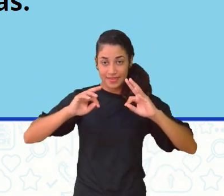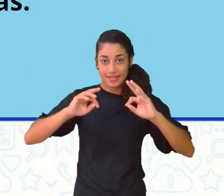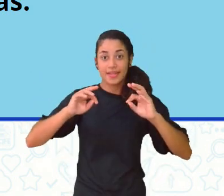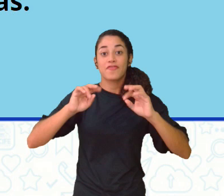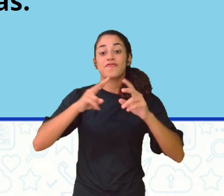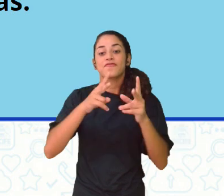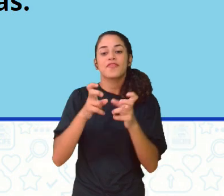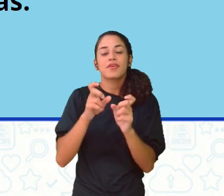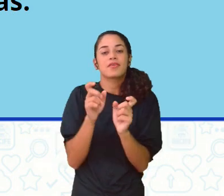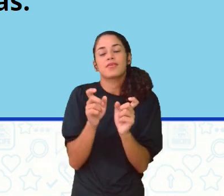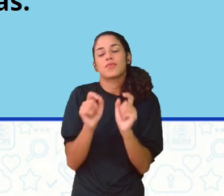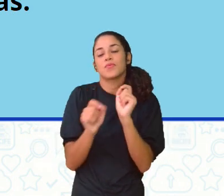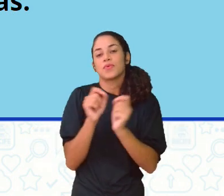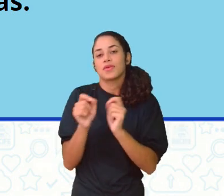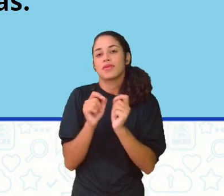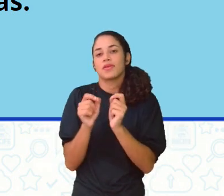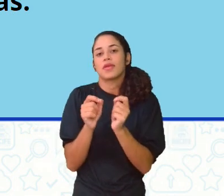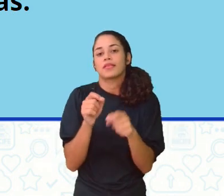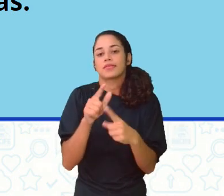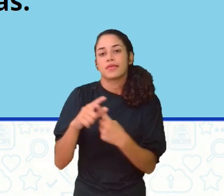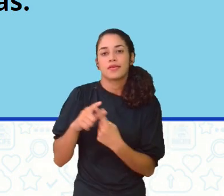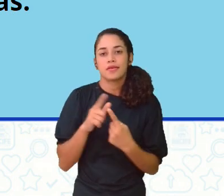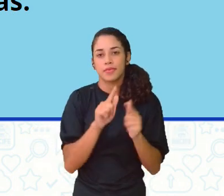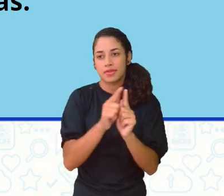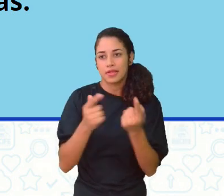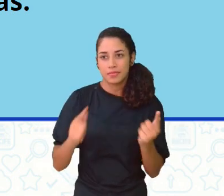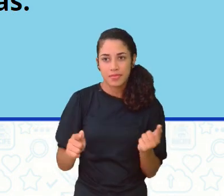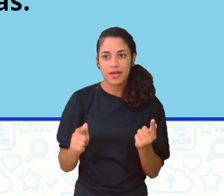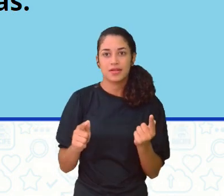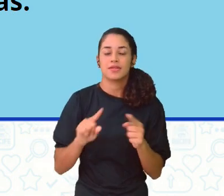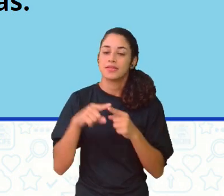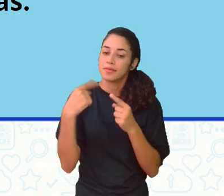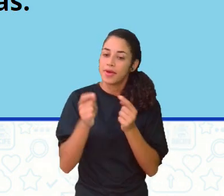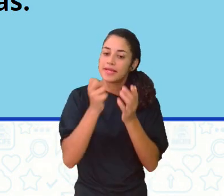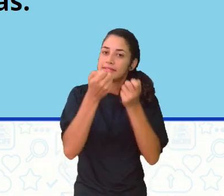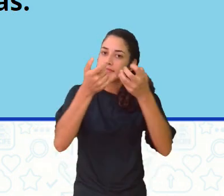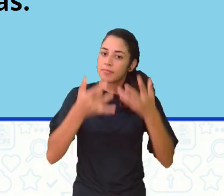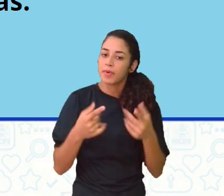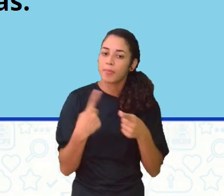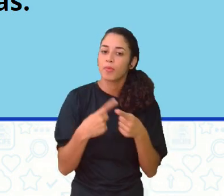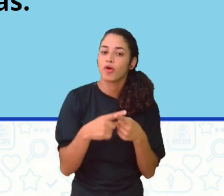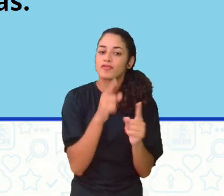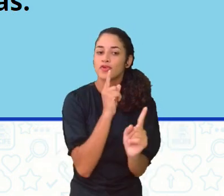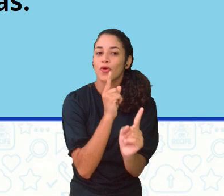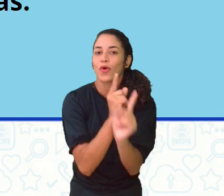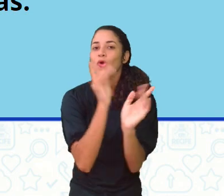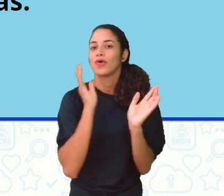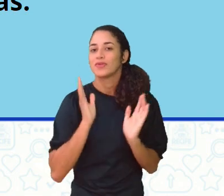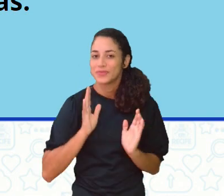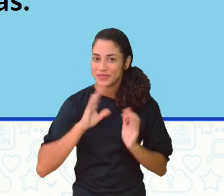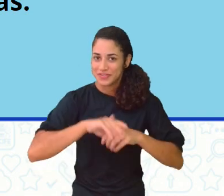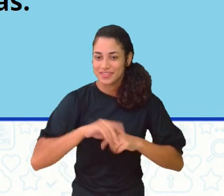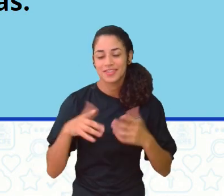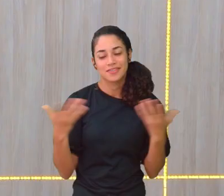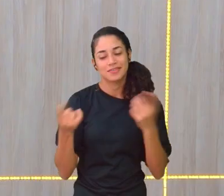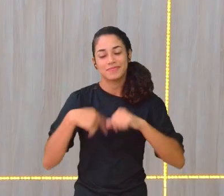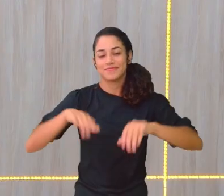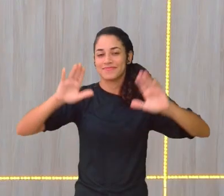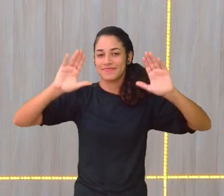de gramáticas presentes. Então, justifique as suas respostas. Então, eu